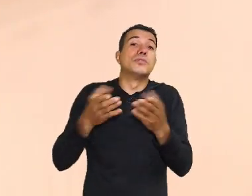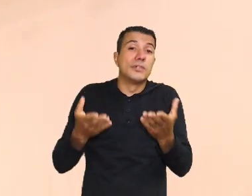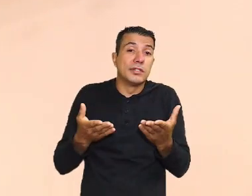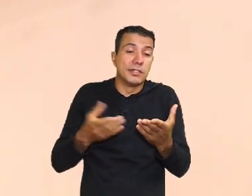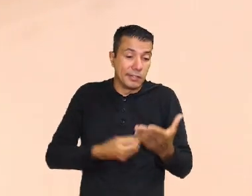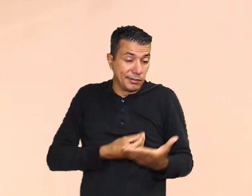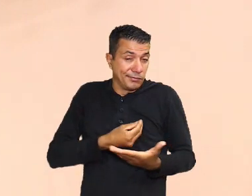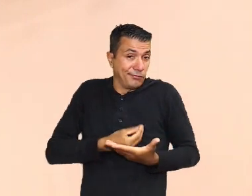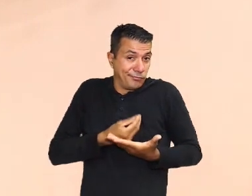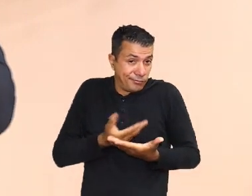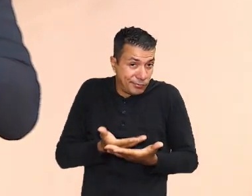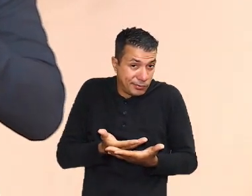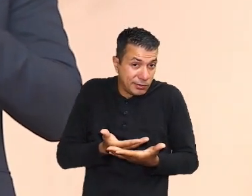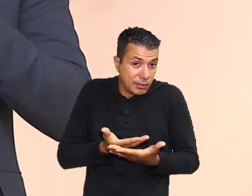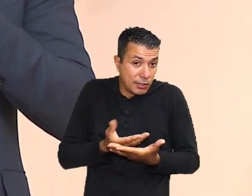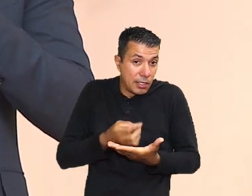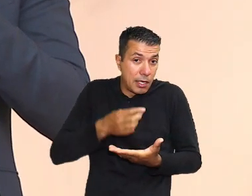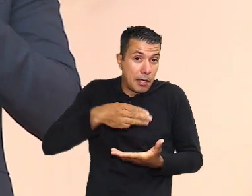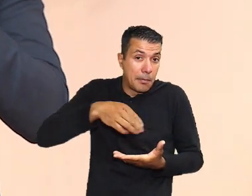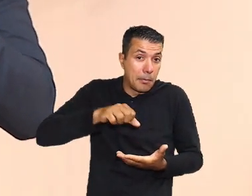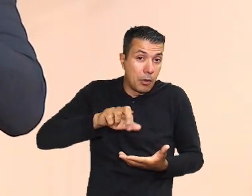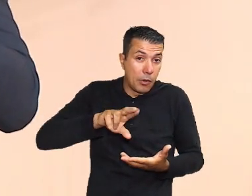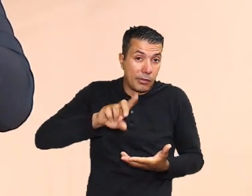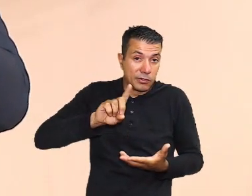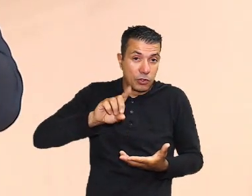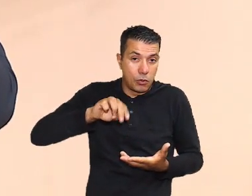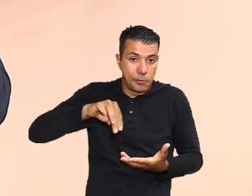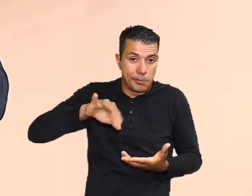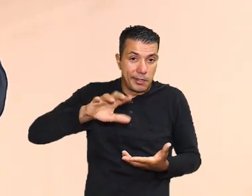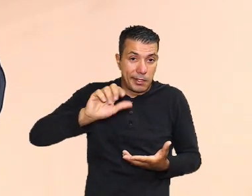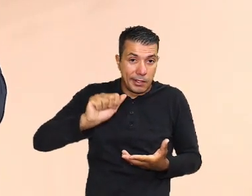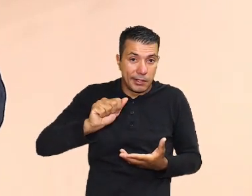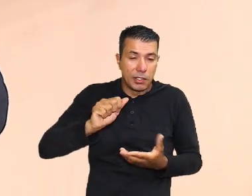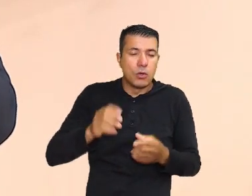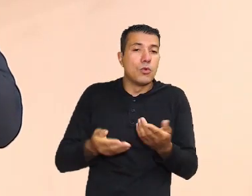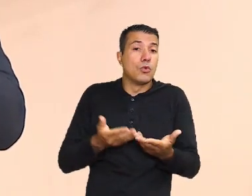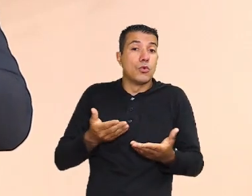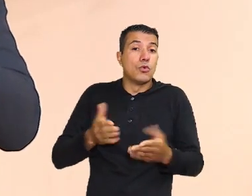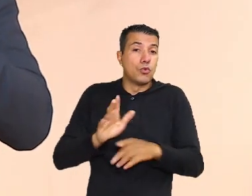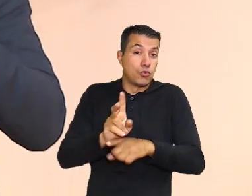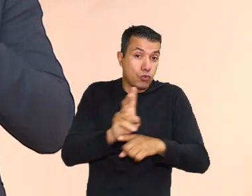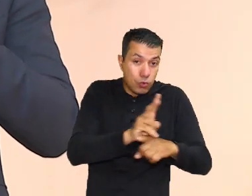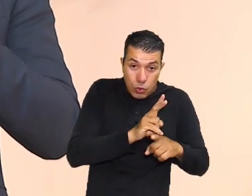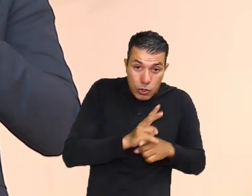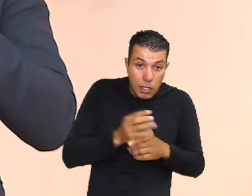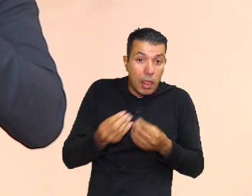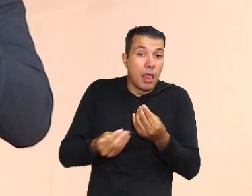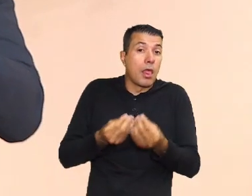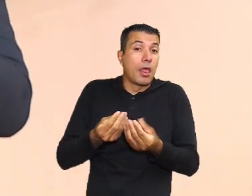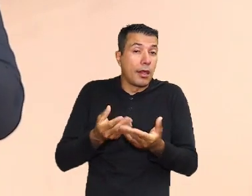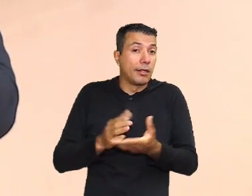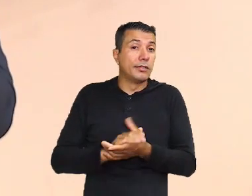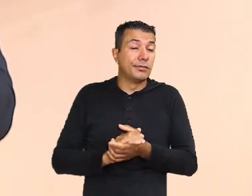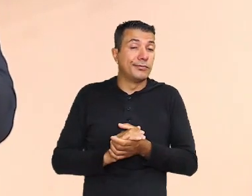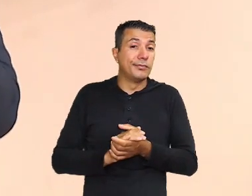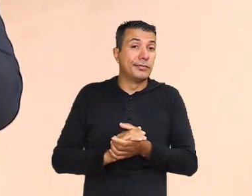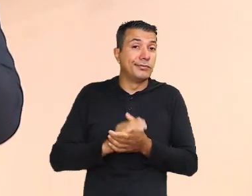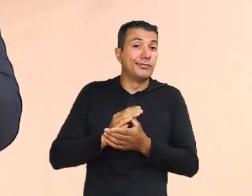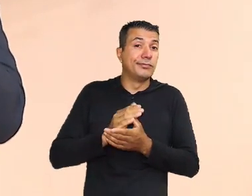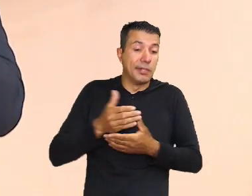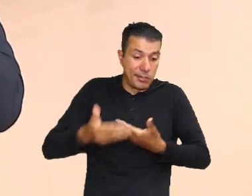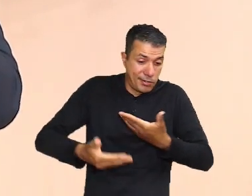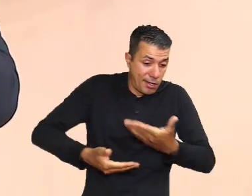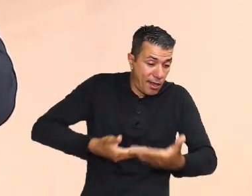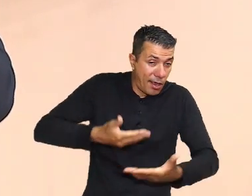em nossas mãos. Mordomia no sentido de sermos mordomos do nosso Senhor Jesus, ou seja, aqueles que